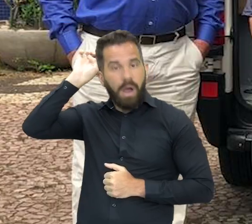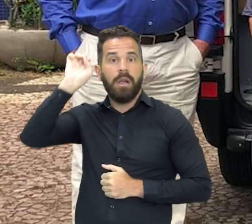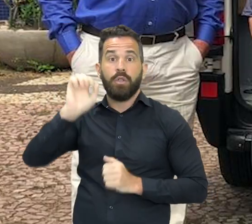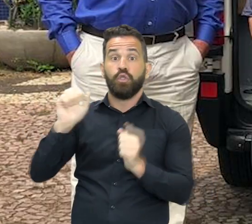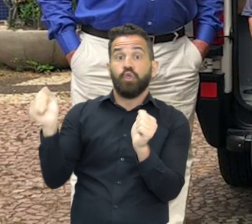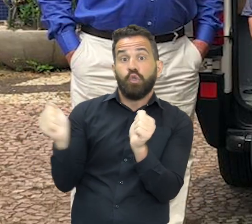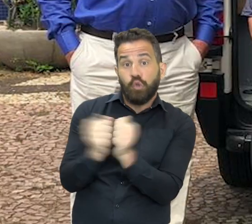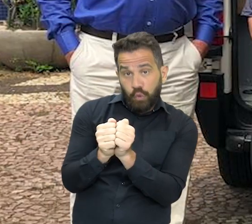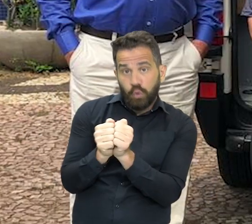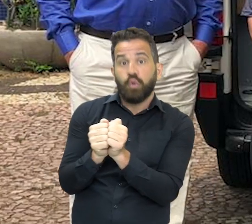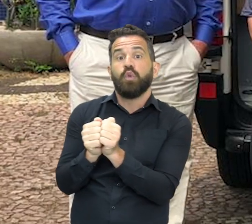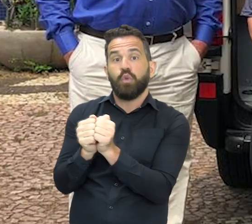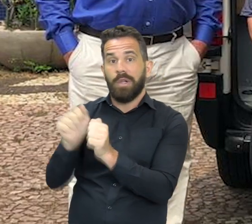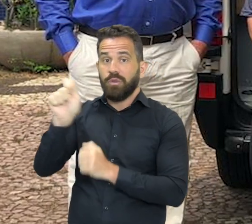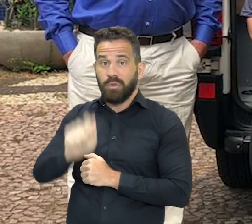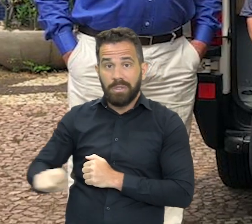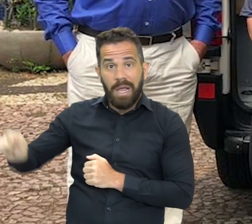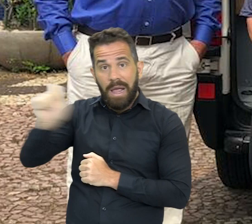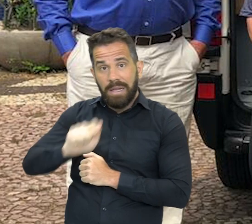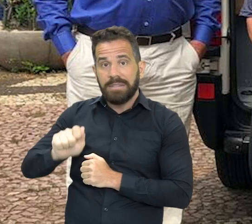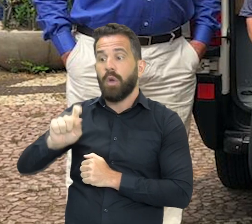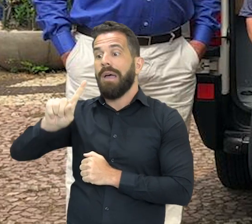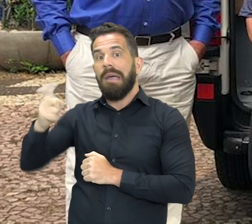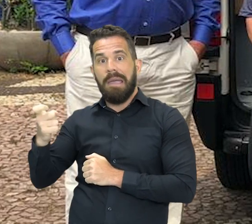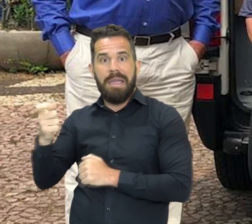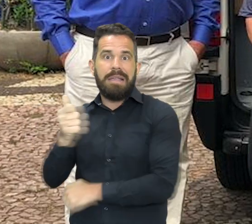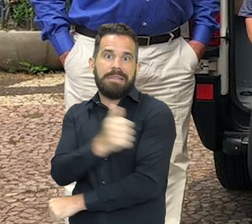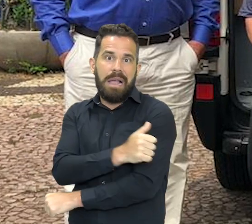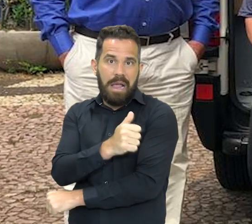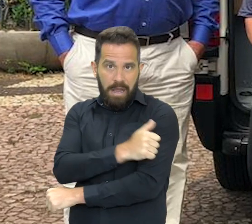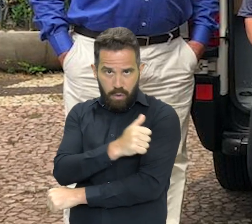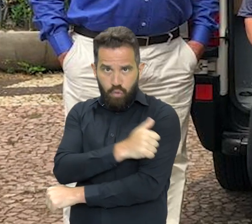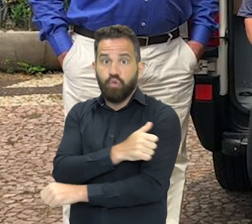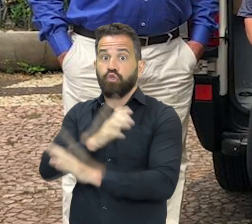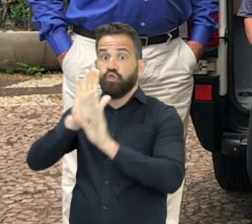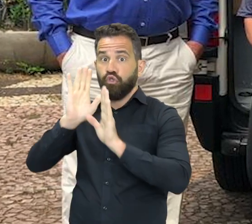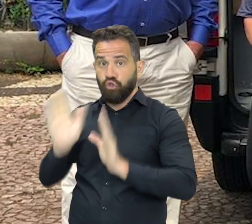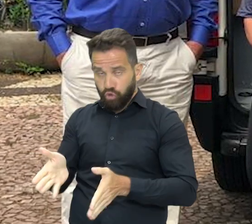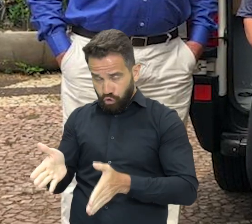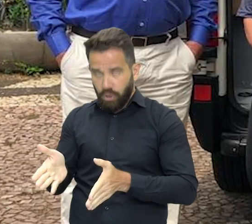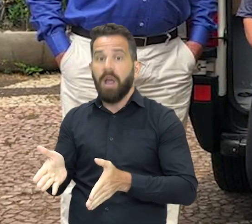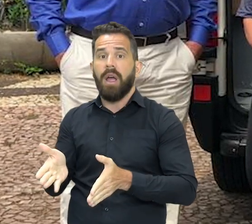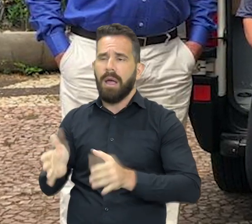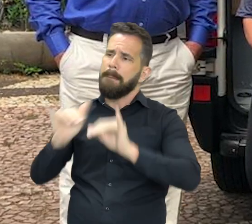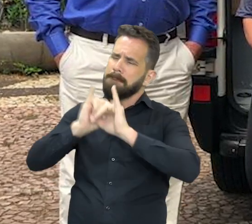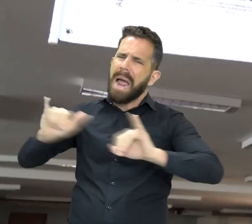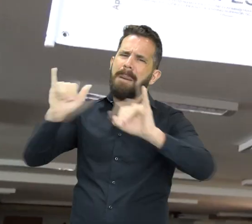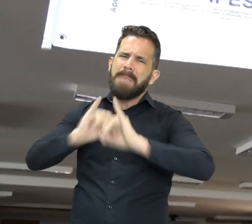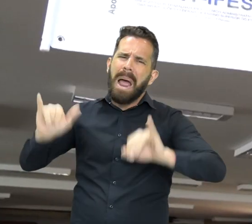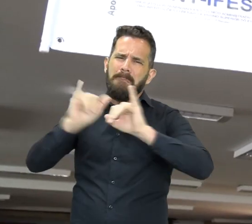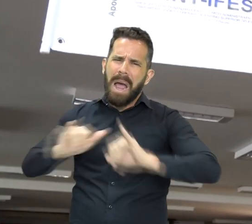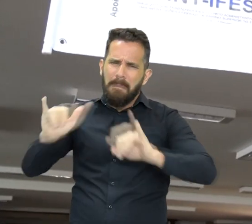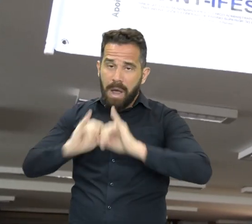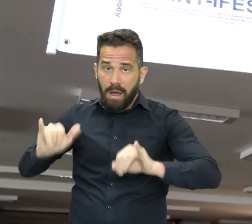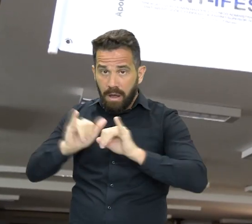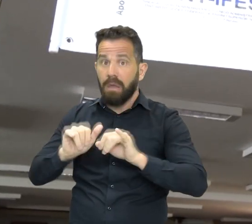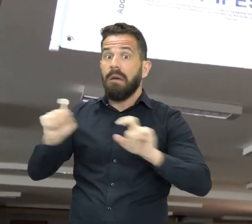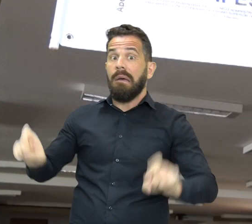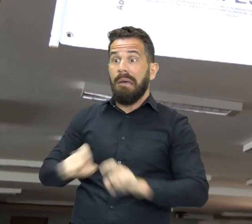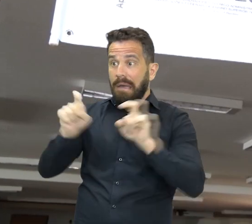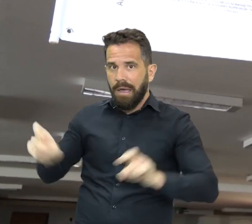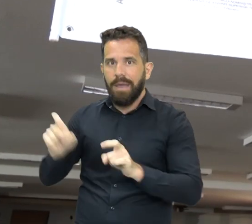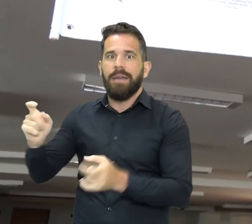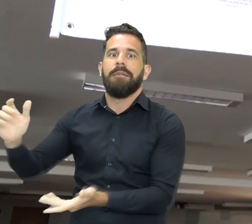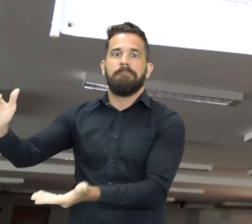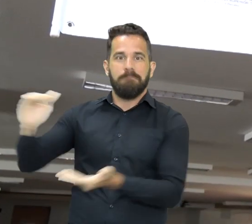Então nós fizemos, o professor Edivar liderou, junto com a Associação de Egressos da UFG, uma grande